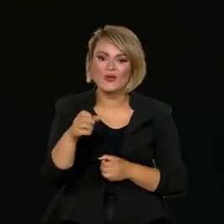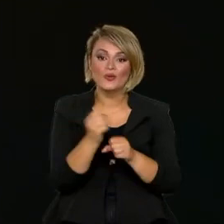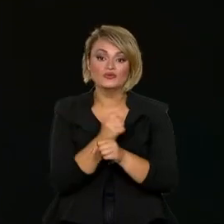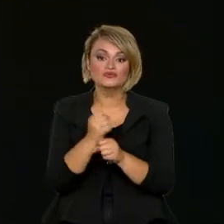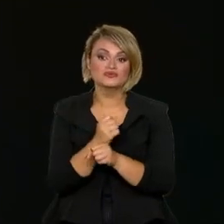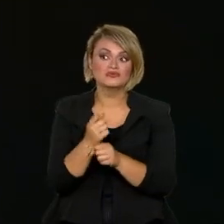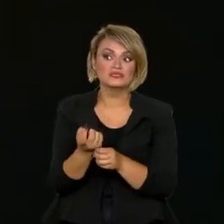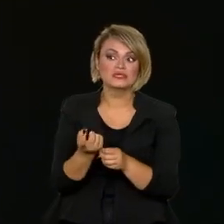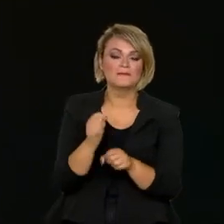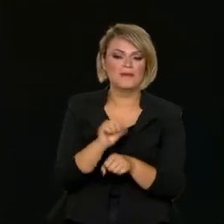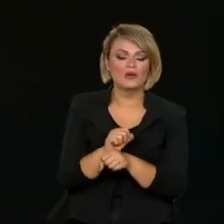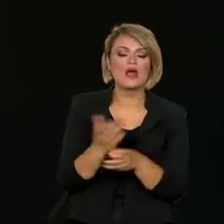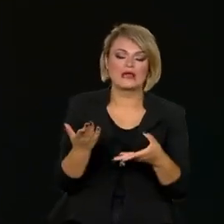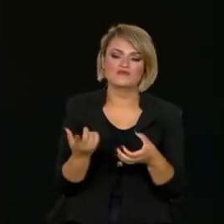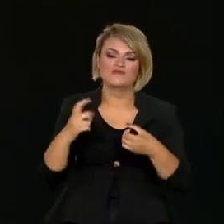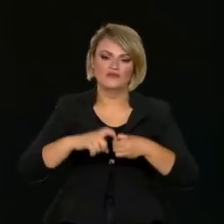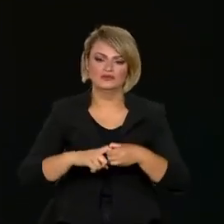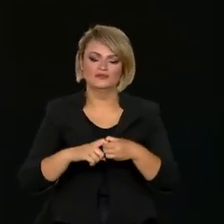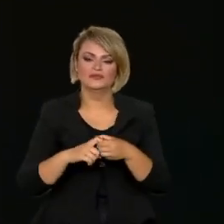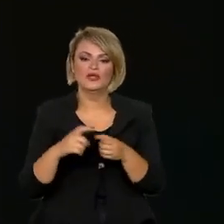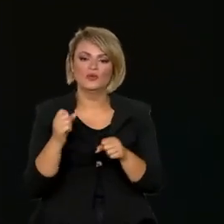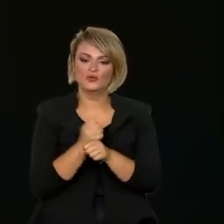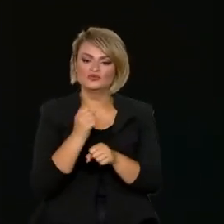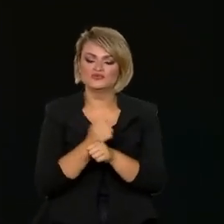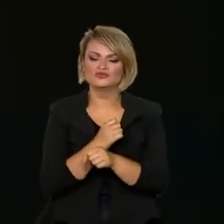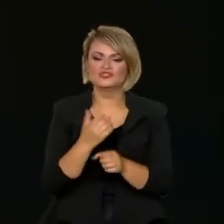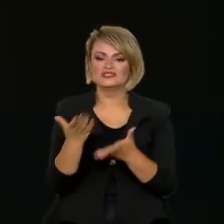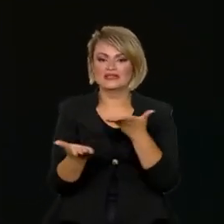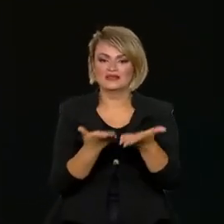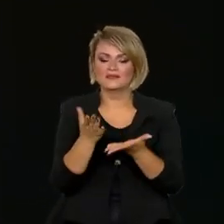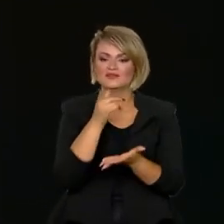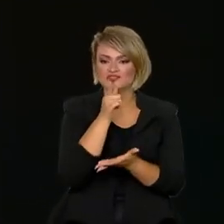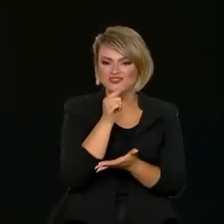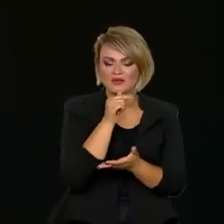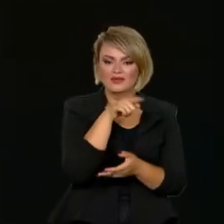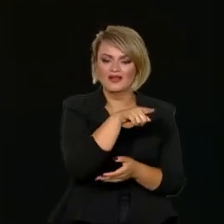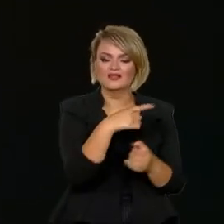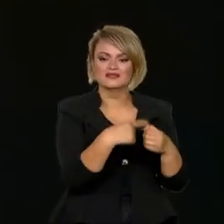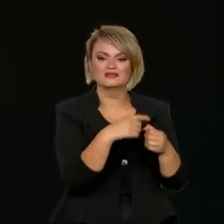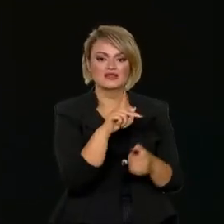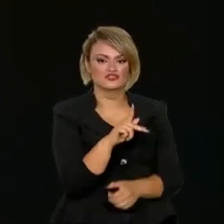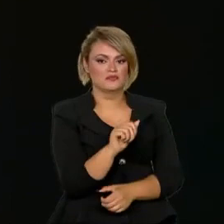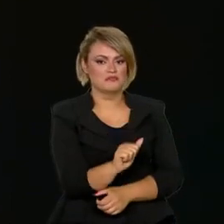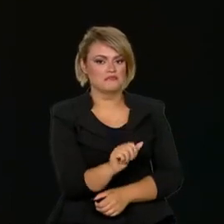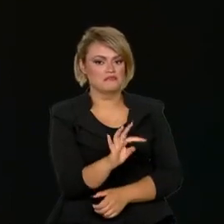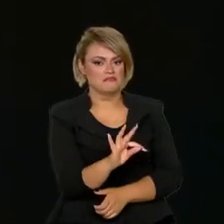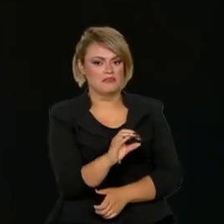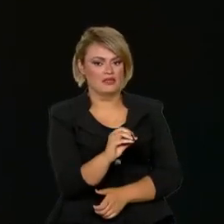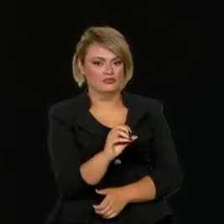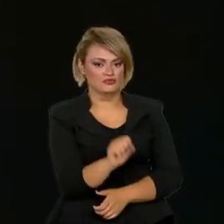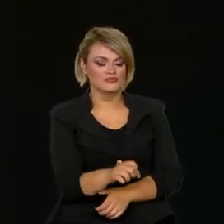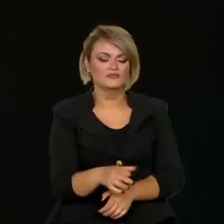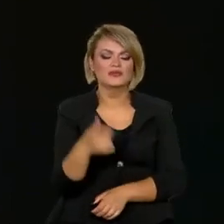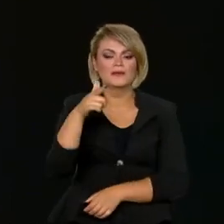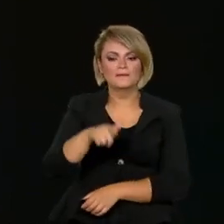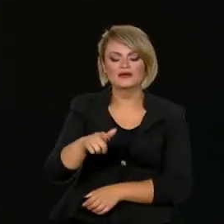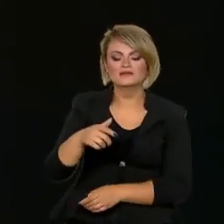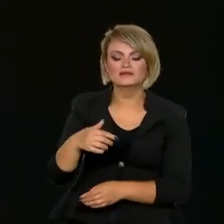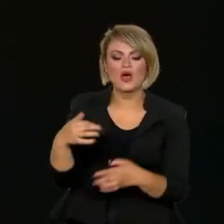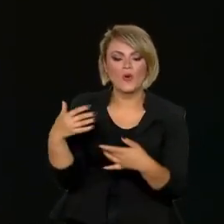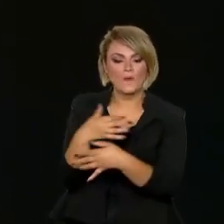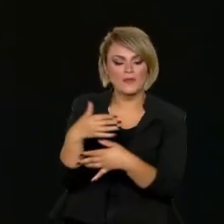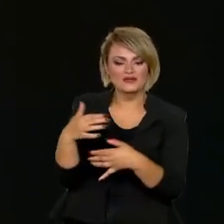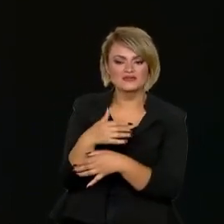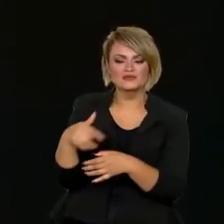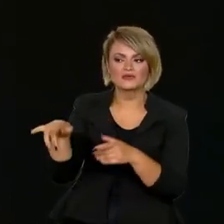sendo retomadas, a retomada das obras de drenagem em Patos, a segunda etapa em Patos, a urbanização, duas